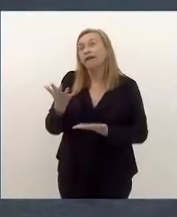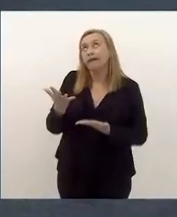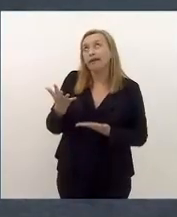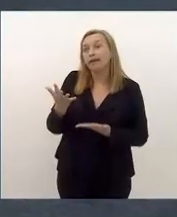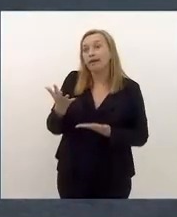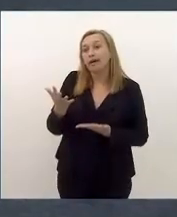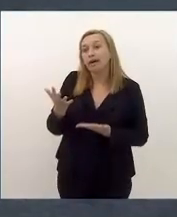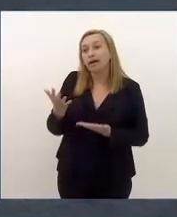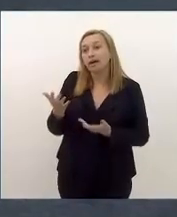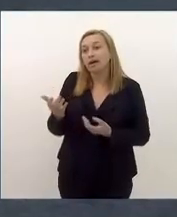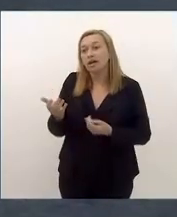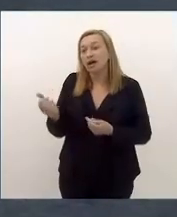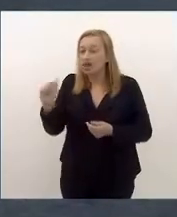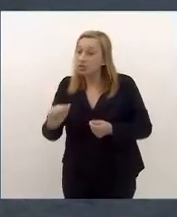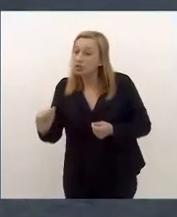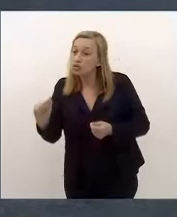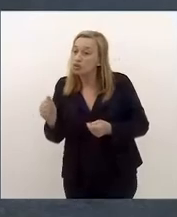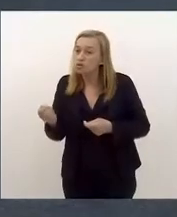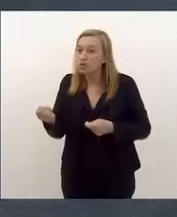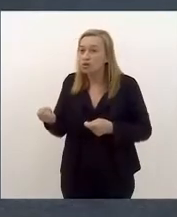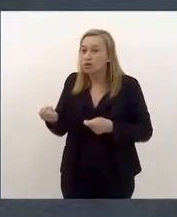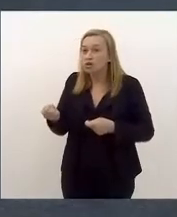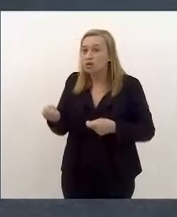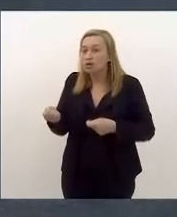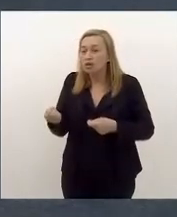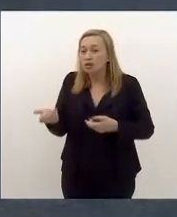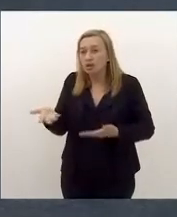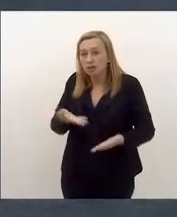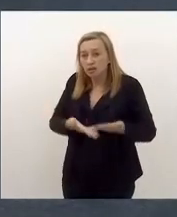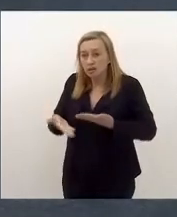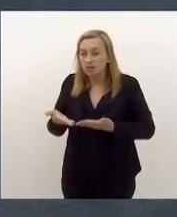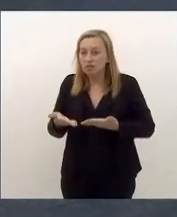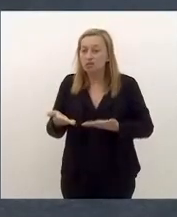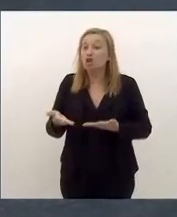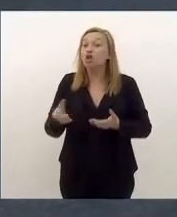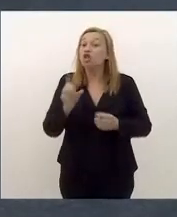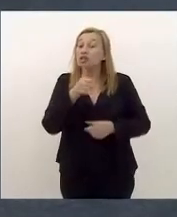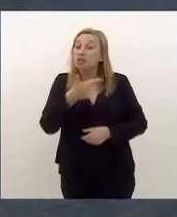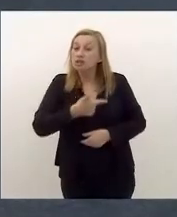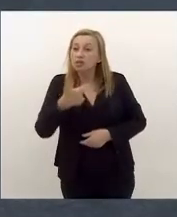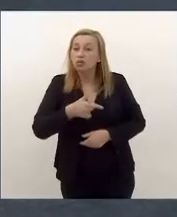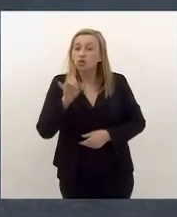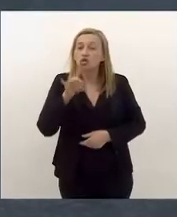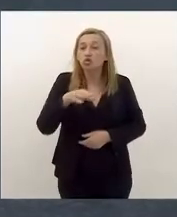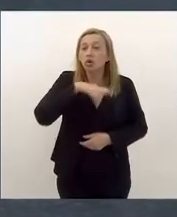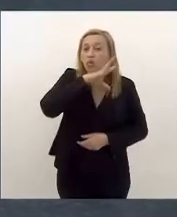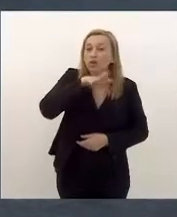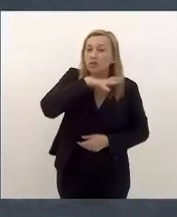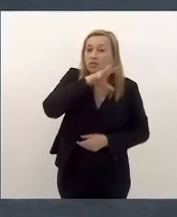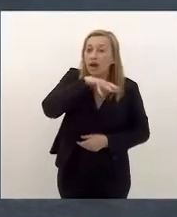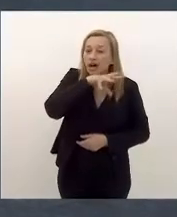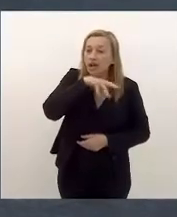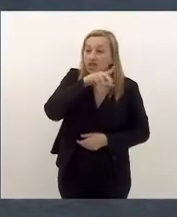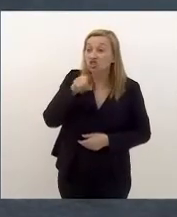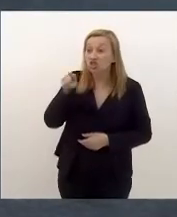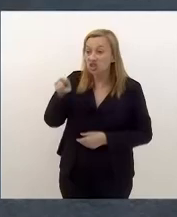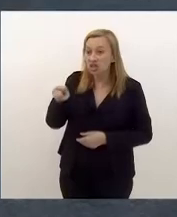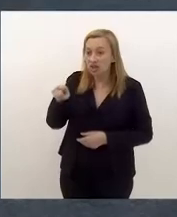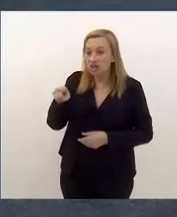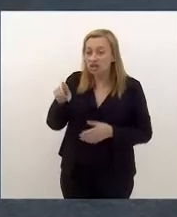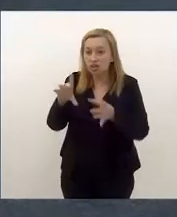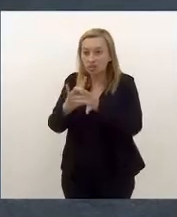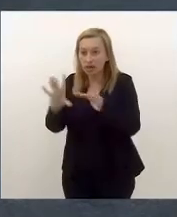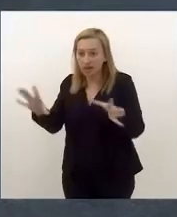assim, associados dessas figuras. E segundo, só os animais que eles